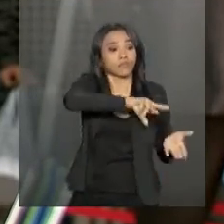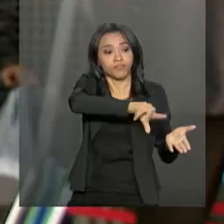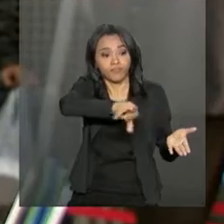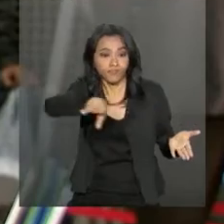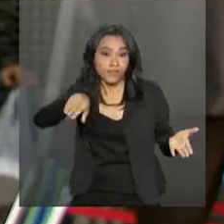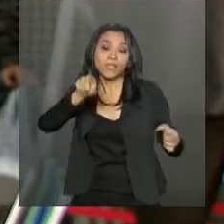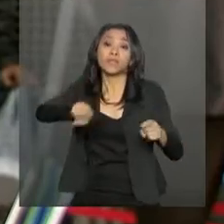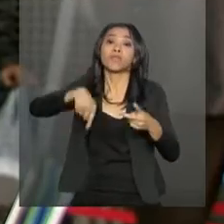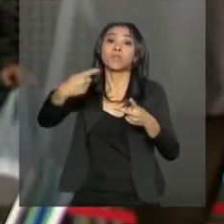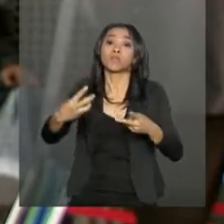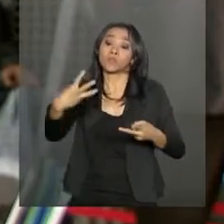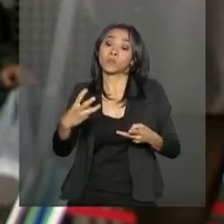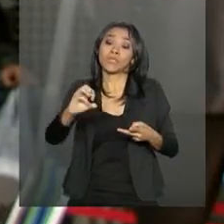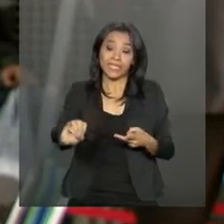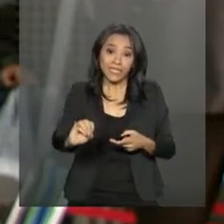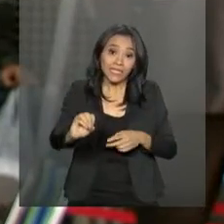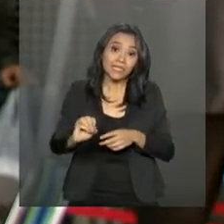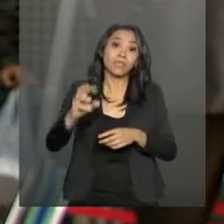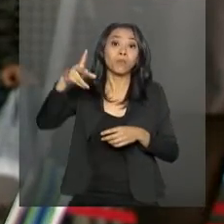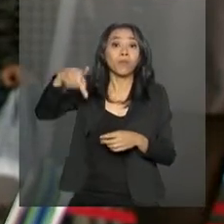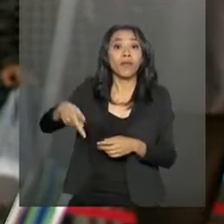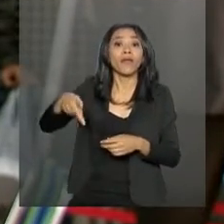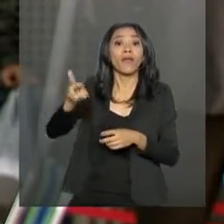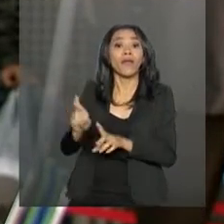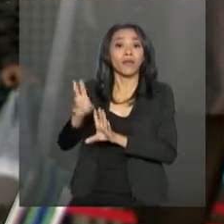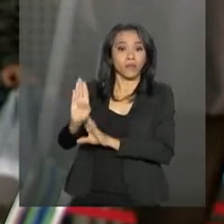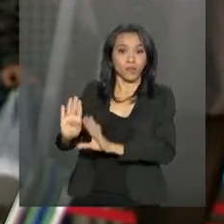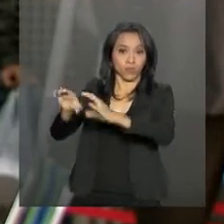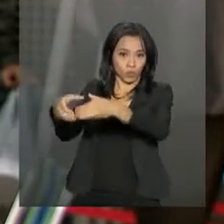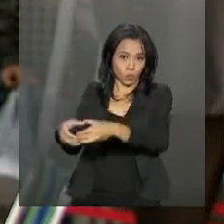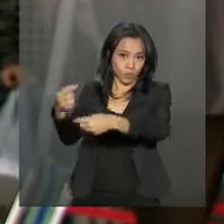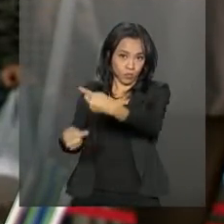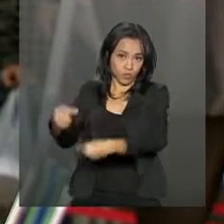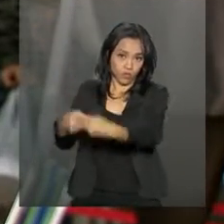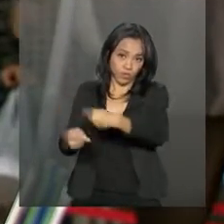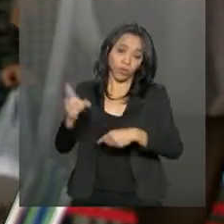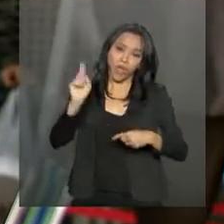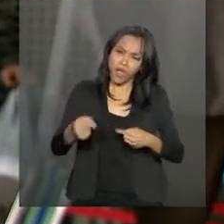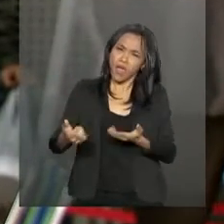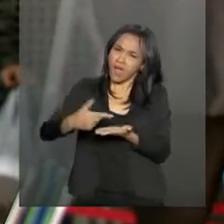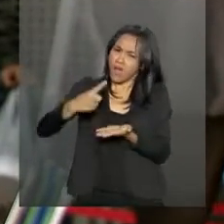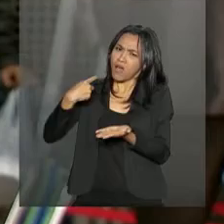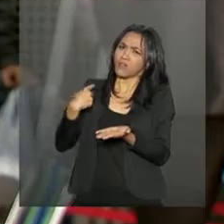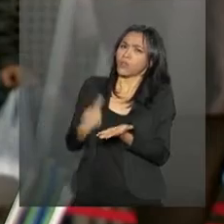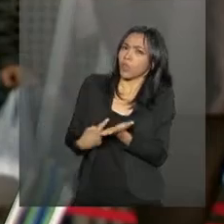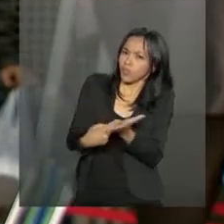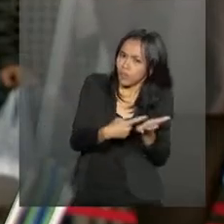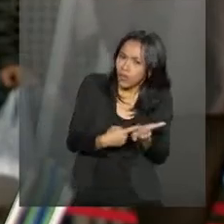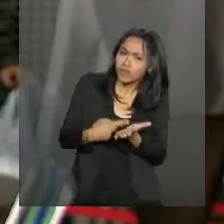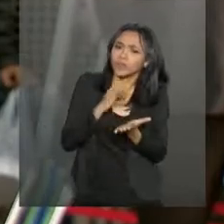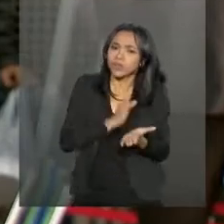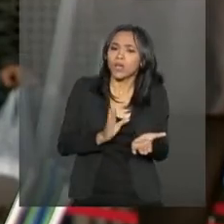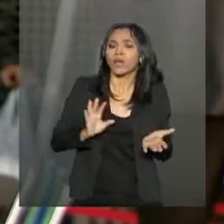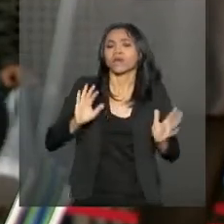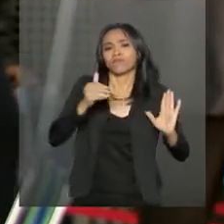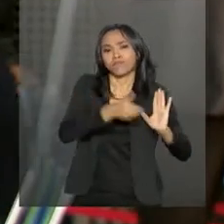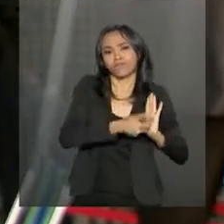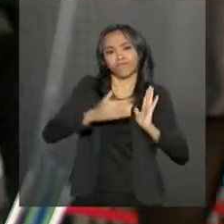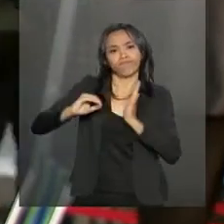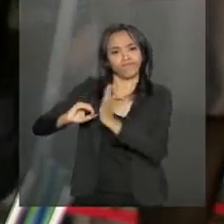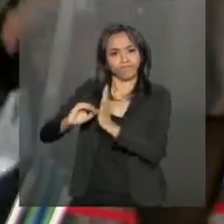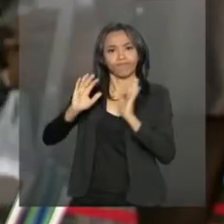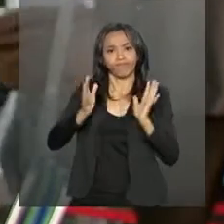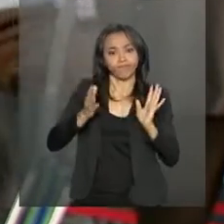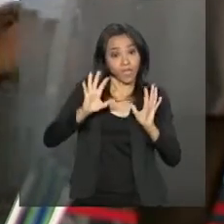com 30 parlamentares do prb essas reuniões já fazem parte de uma articulação política com o congresso nacional os parlamentares do congresso